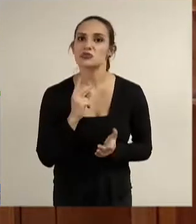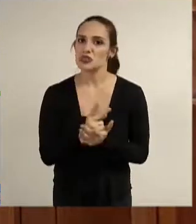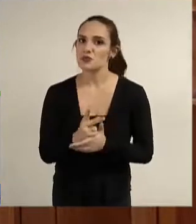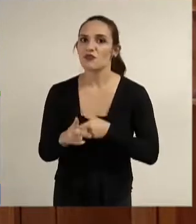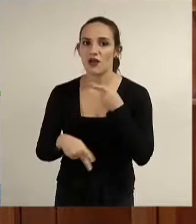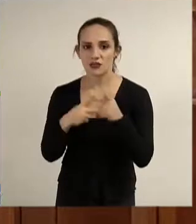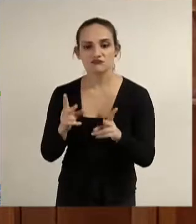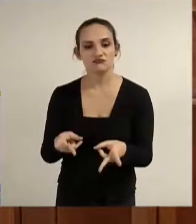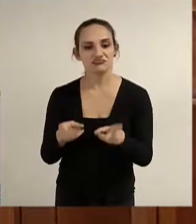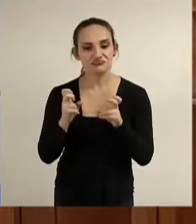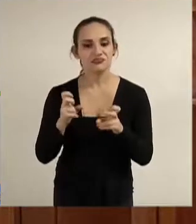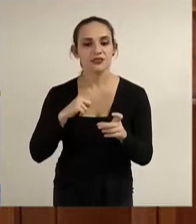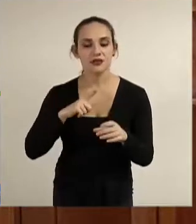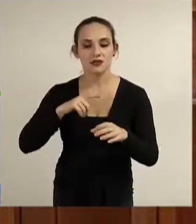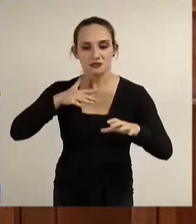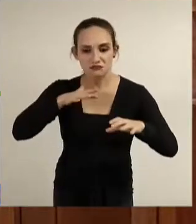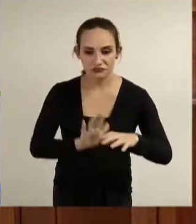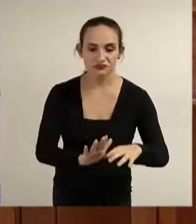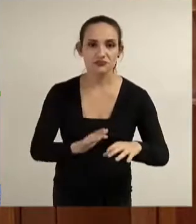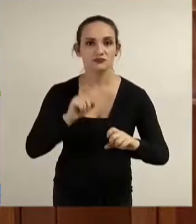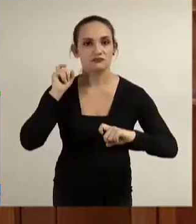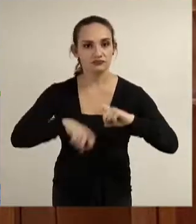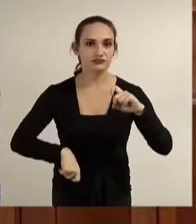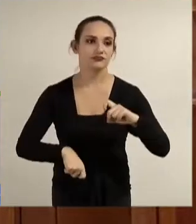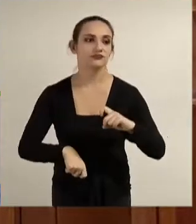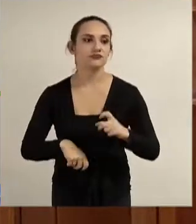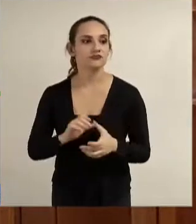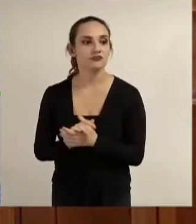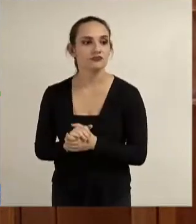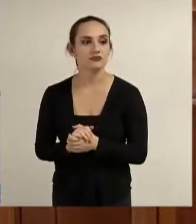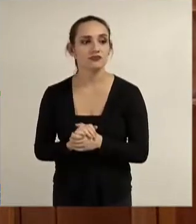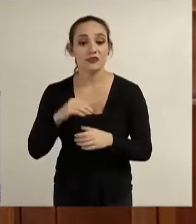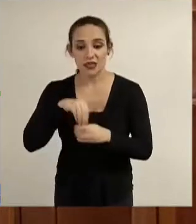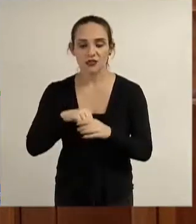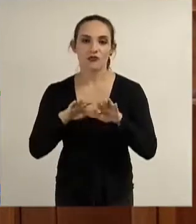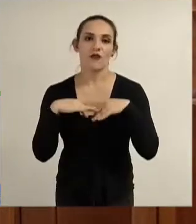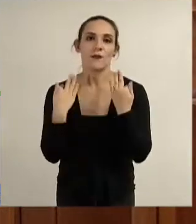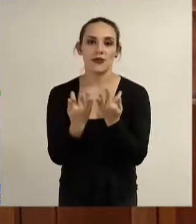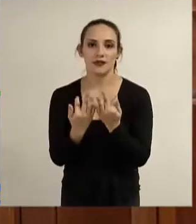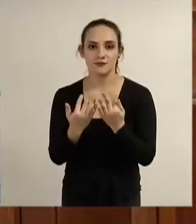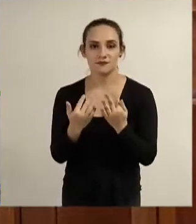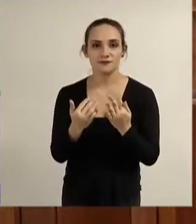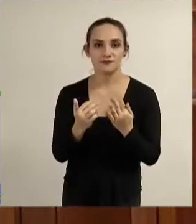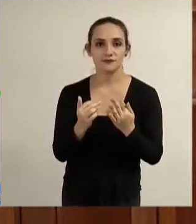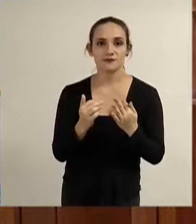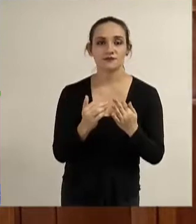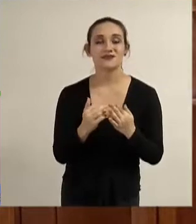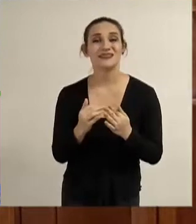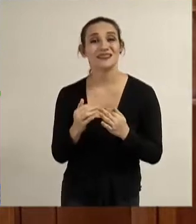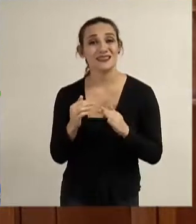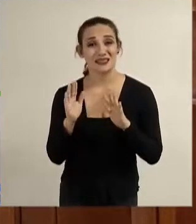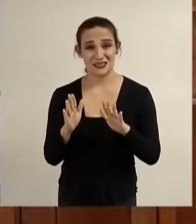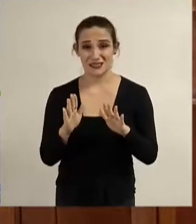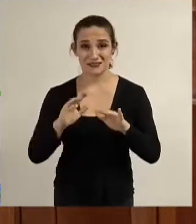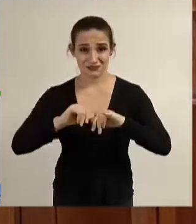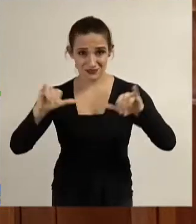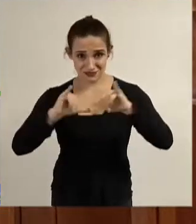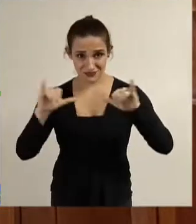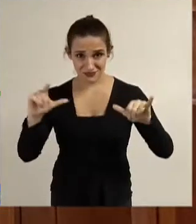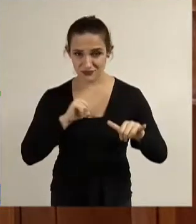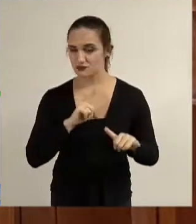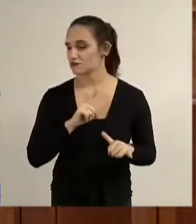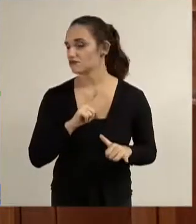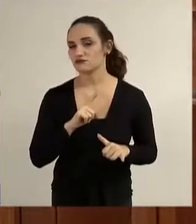se detectou que estupro e atentado violento ao pudor ocorriam no âmbito familiar e, na sua maioria, não eram noticiados.